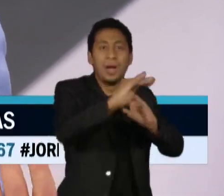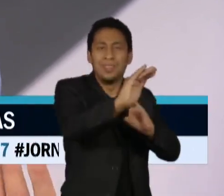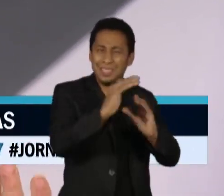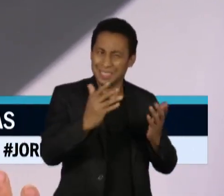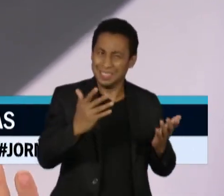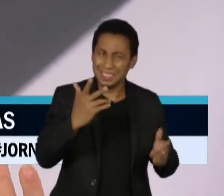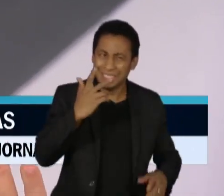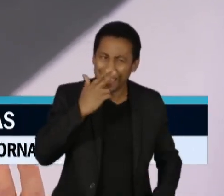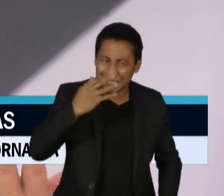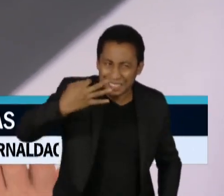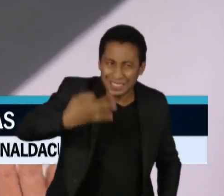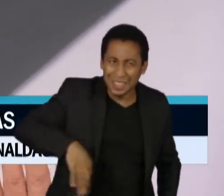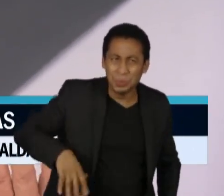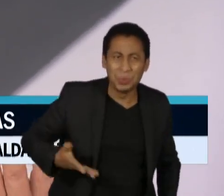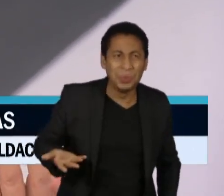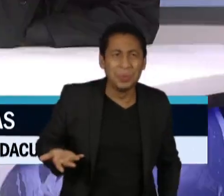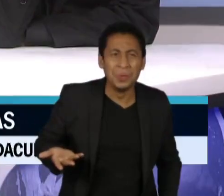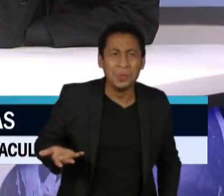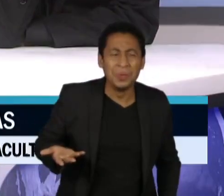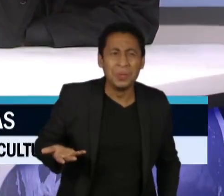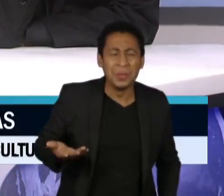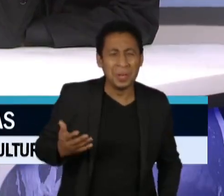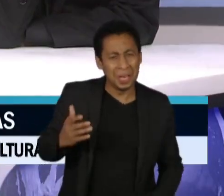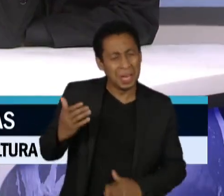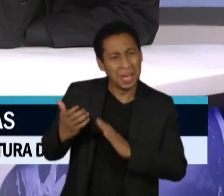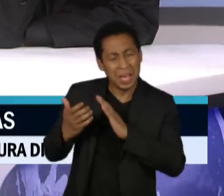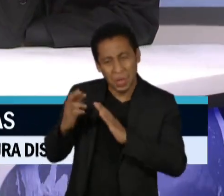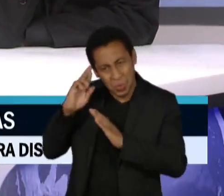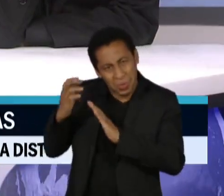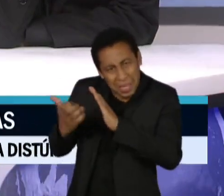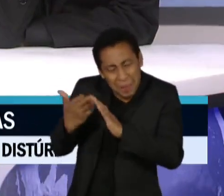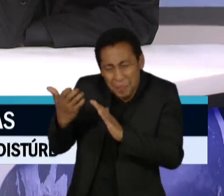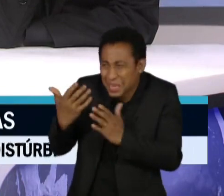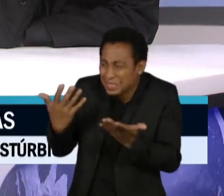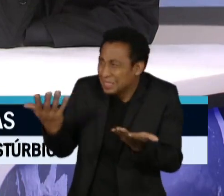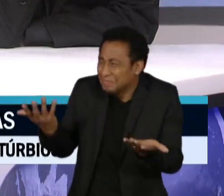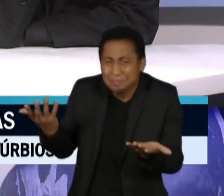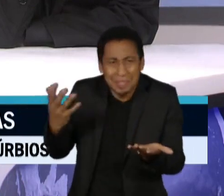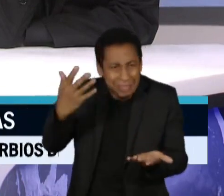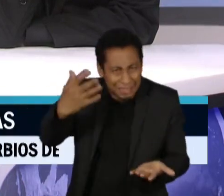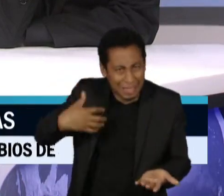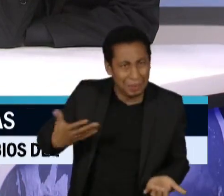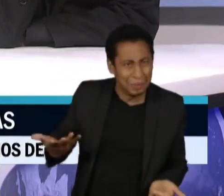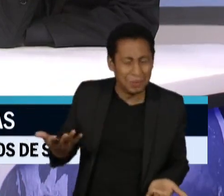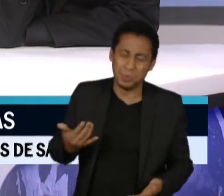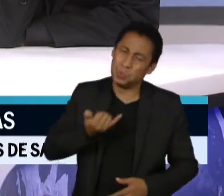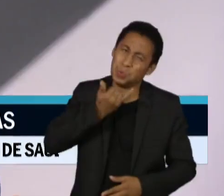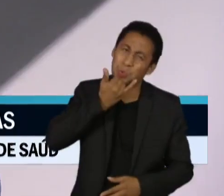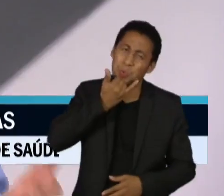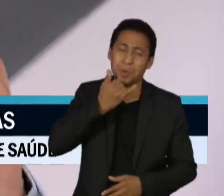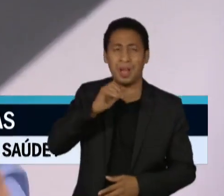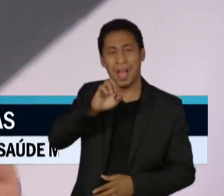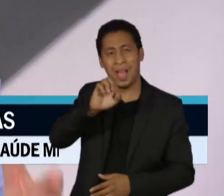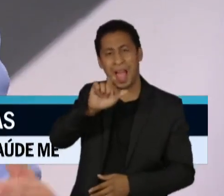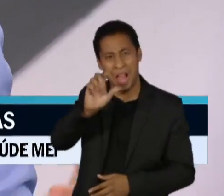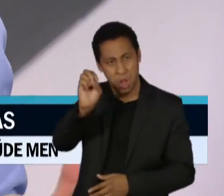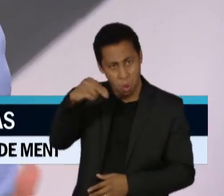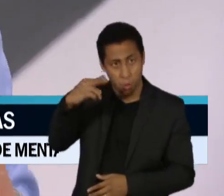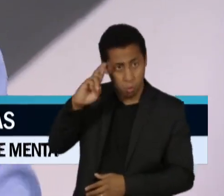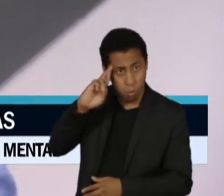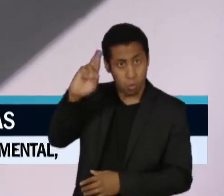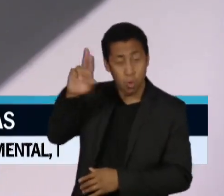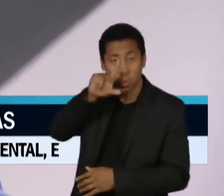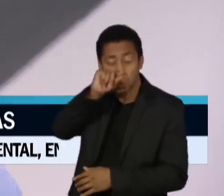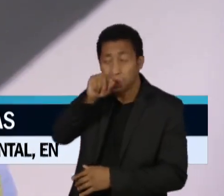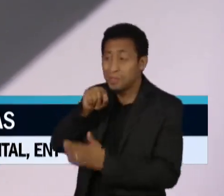a atual CEO do Twitter que é o Elon musk ele acha bonito essa falta de transparência e eu tive